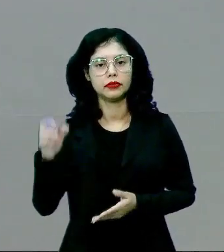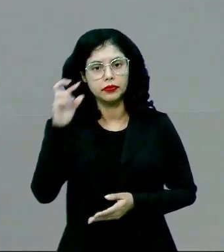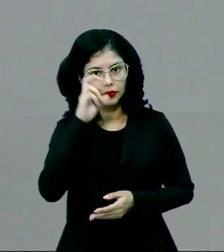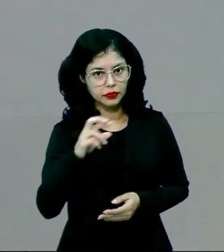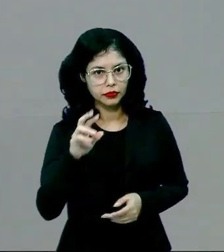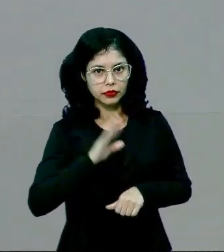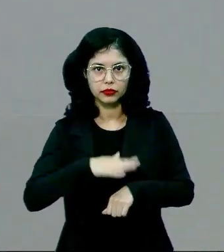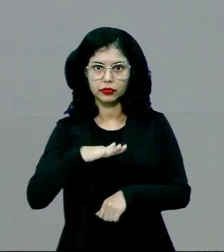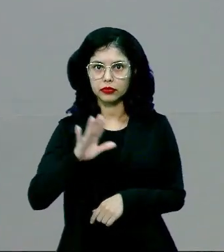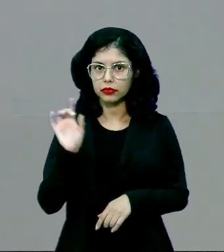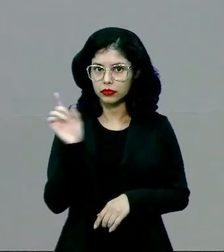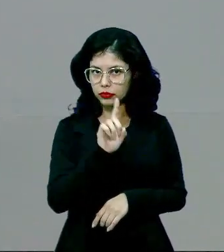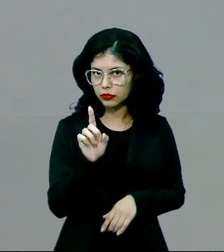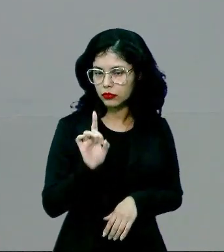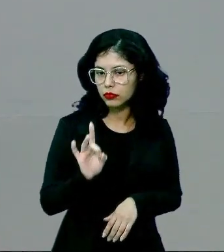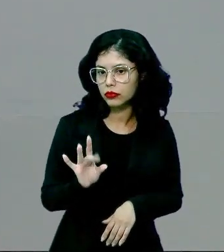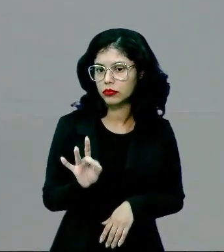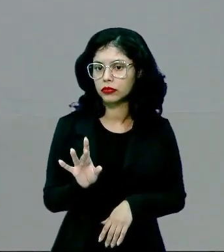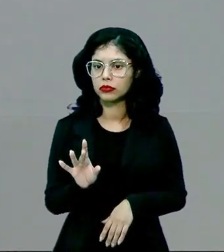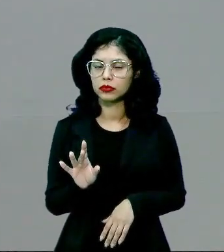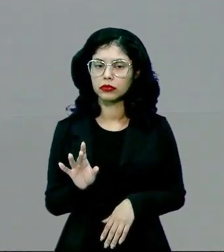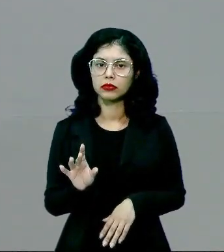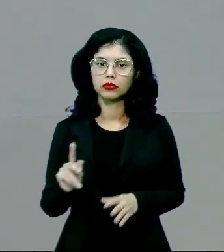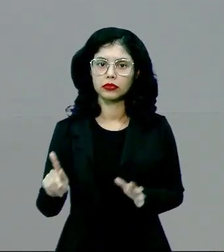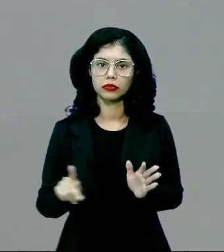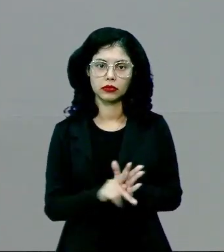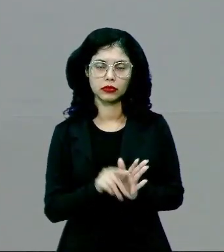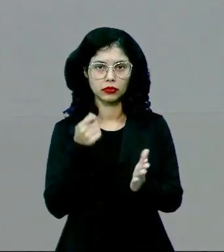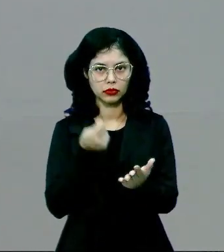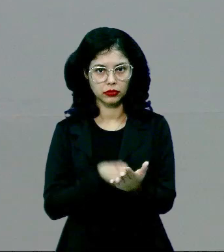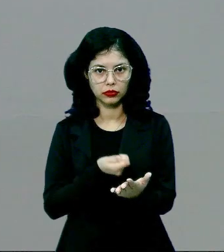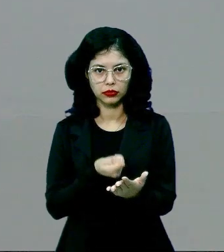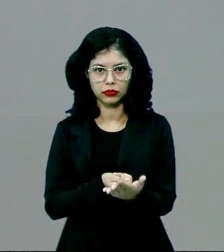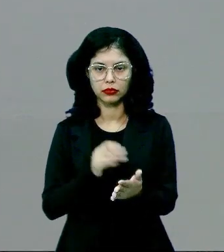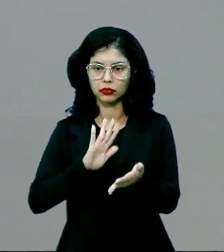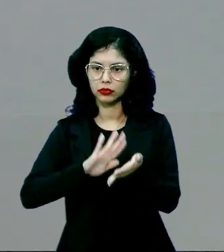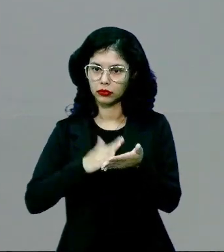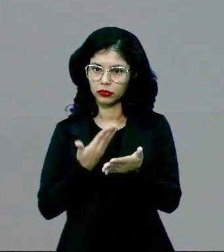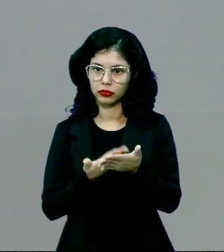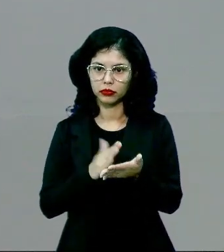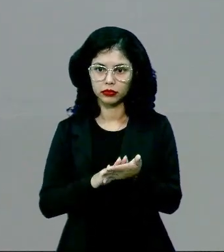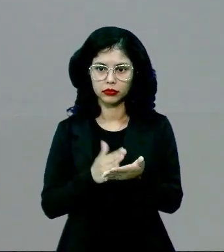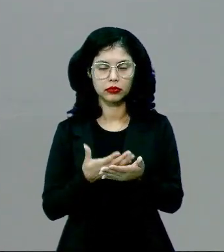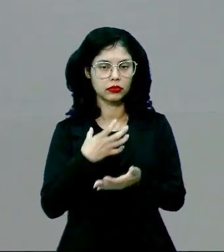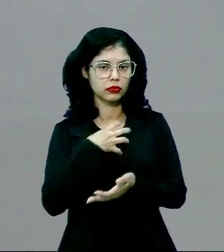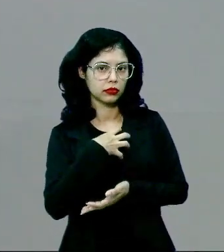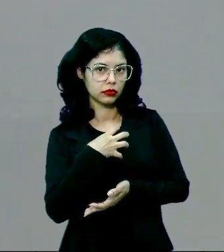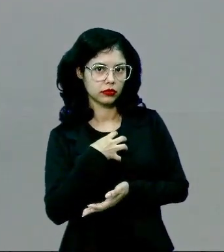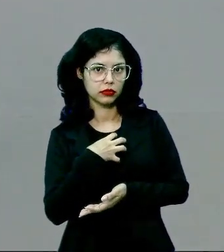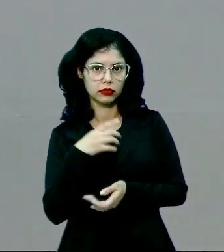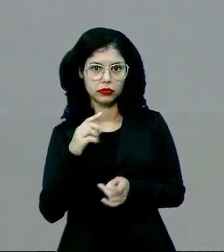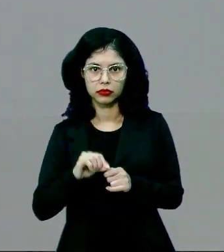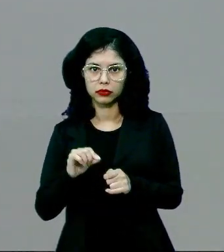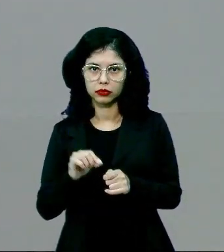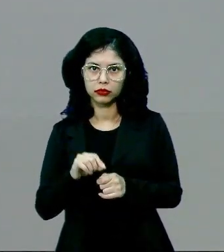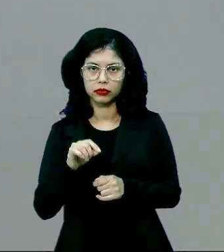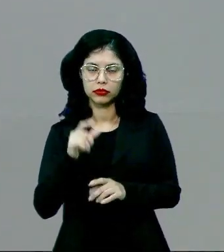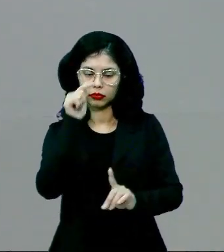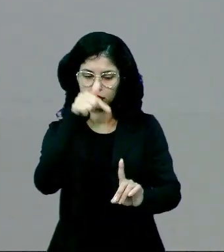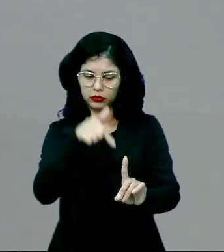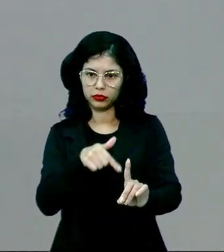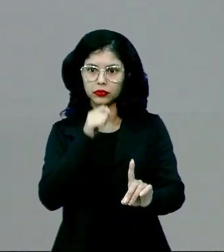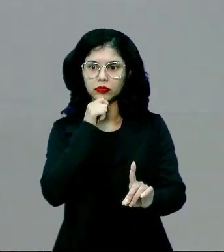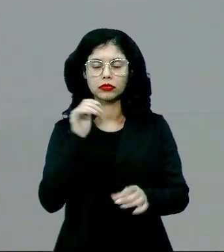Analisa mas não são de cunho né interpretativo no sentido de você ter que fazer inferência